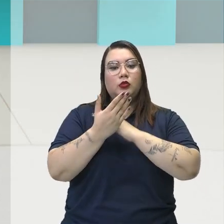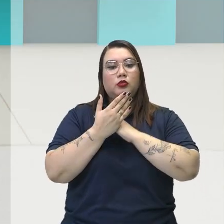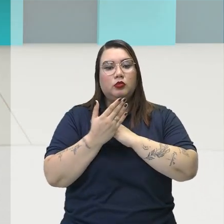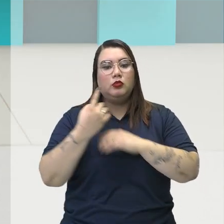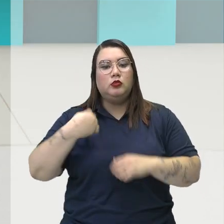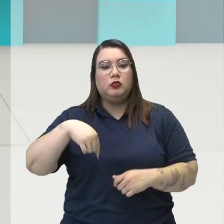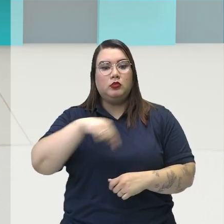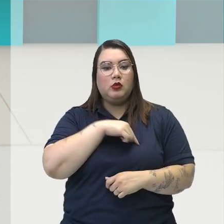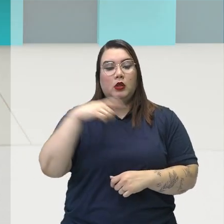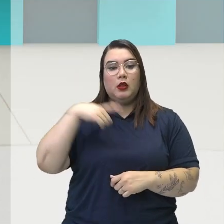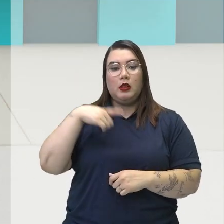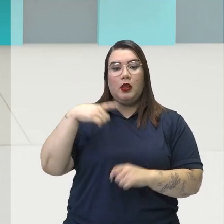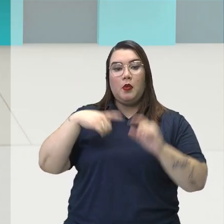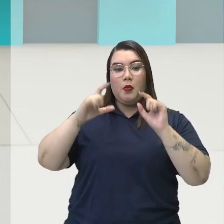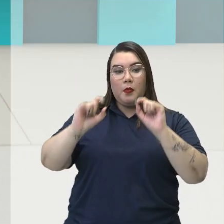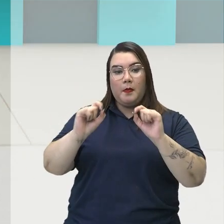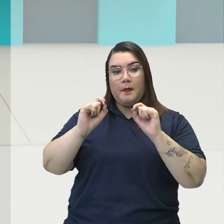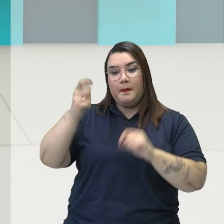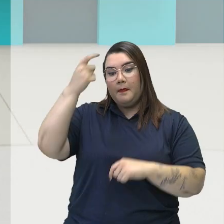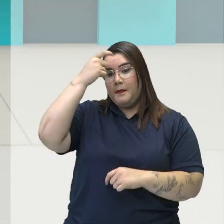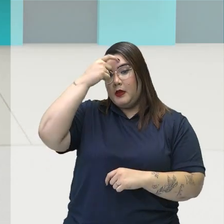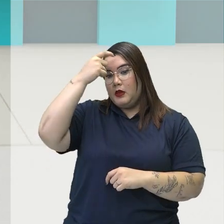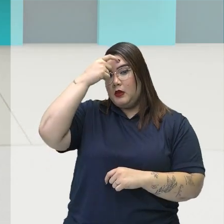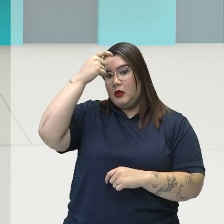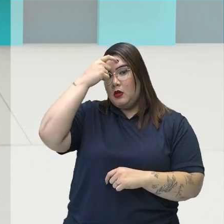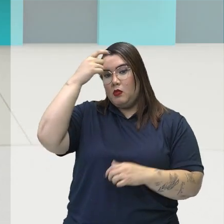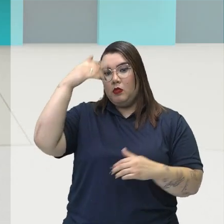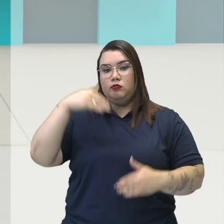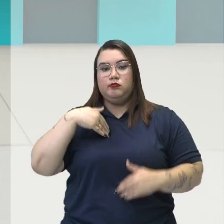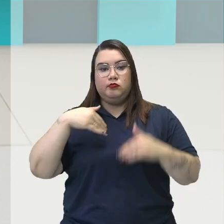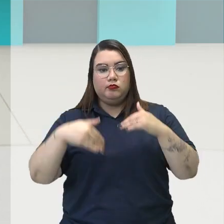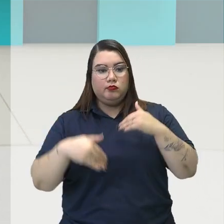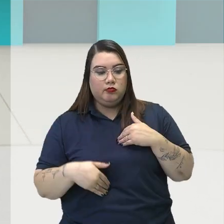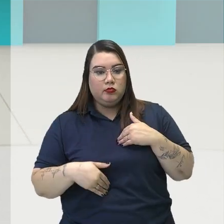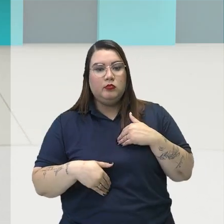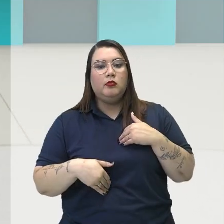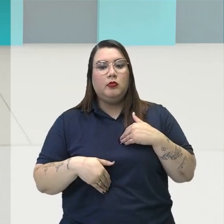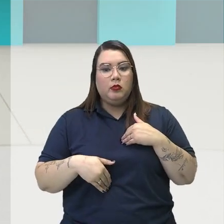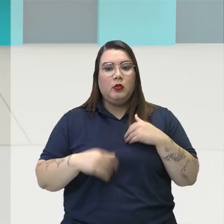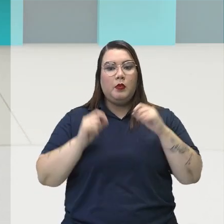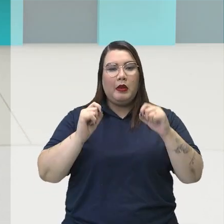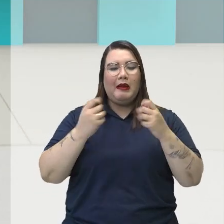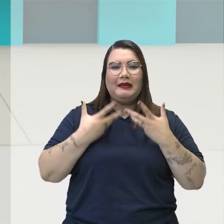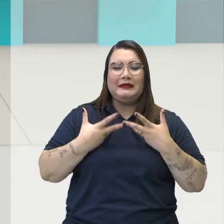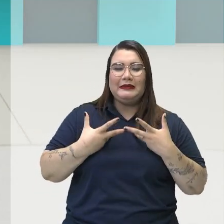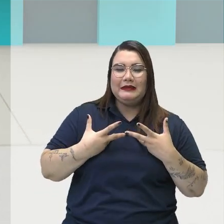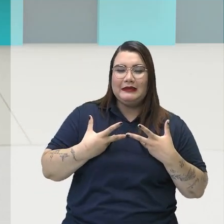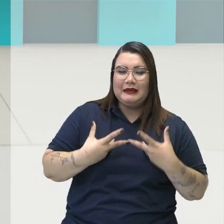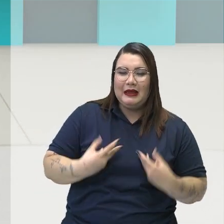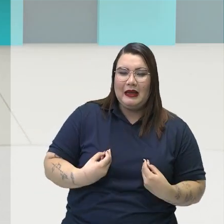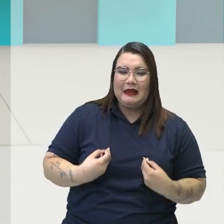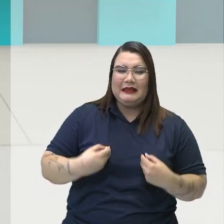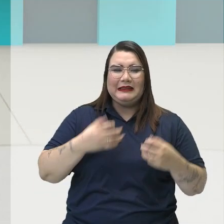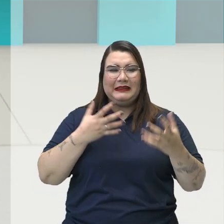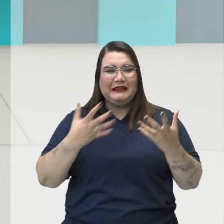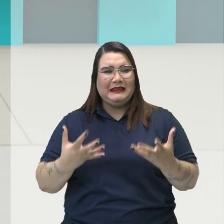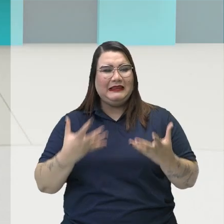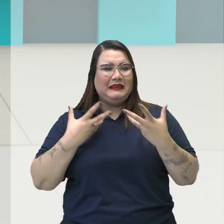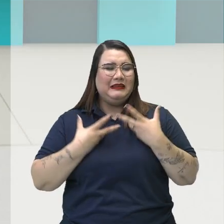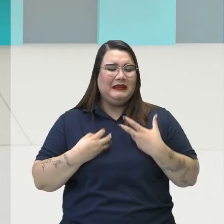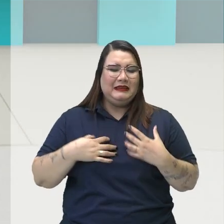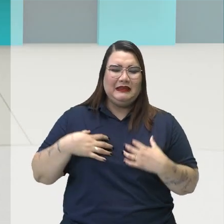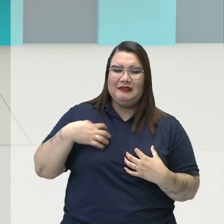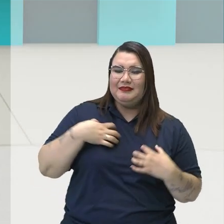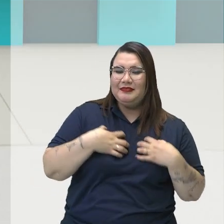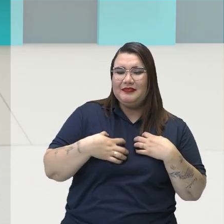a recuperar mental e fisicamente de momentos de cansaço. Então, quando a gente está muito